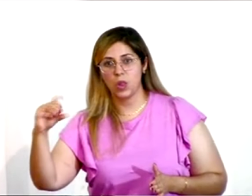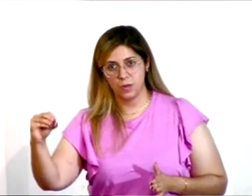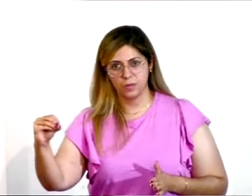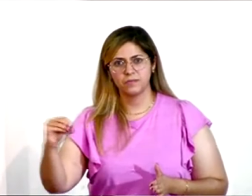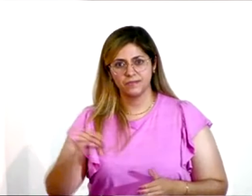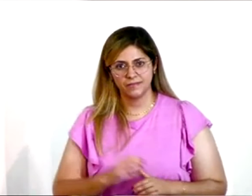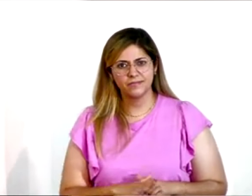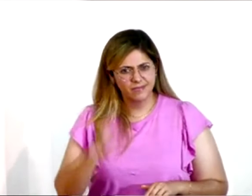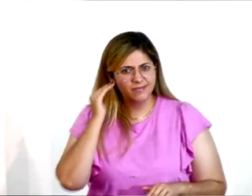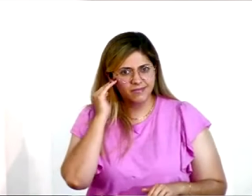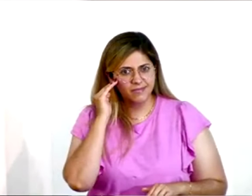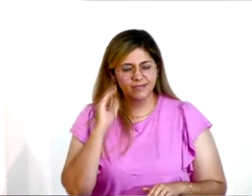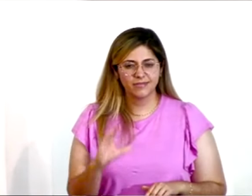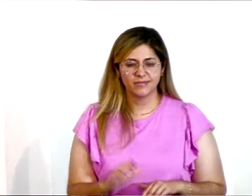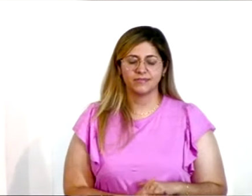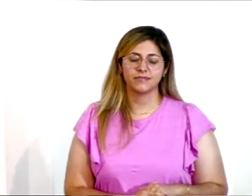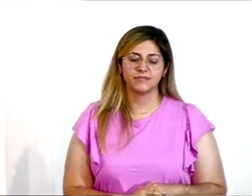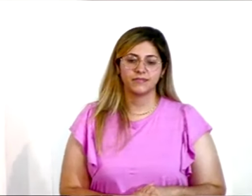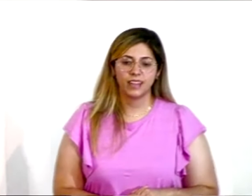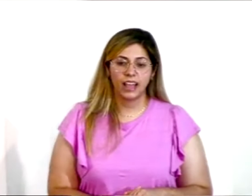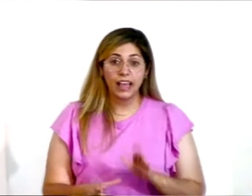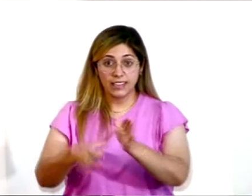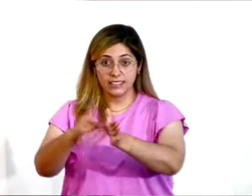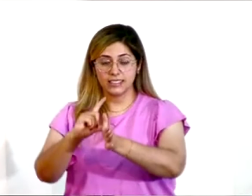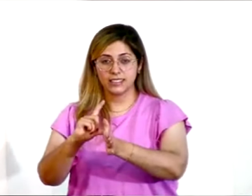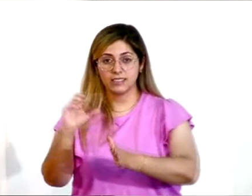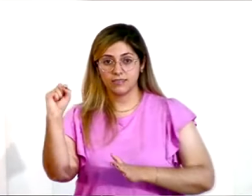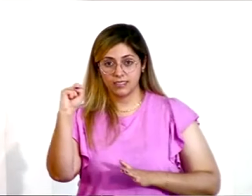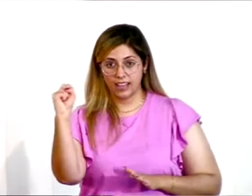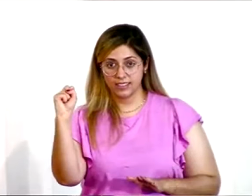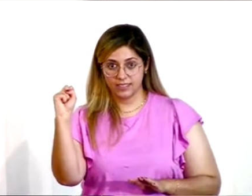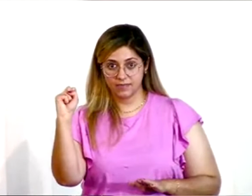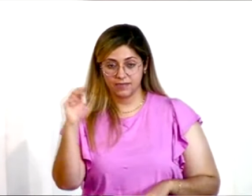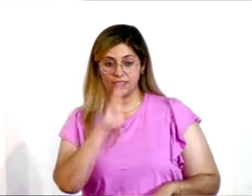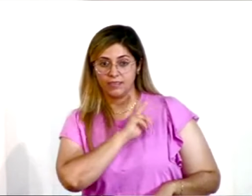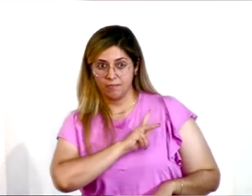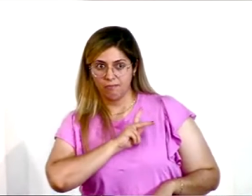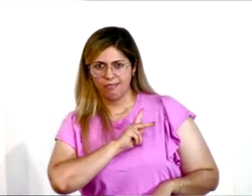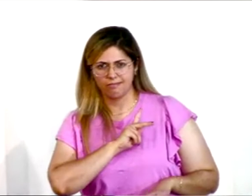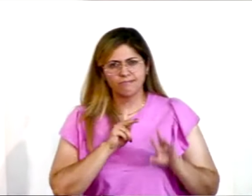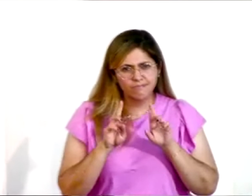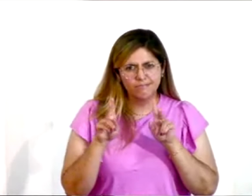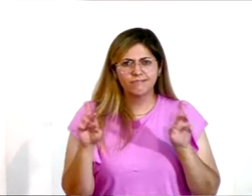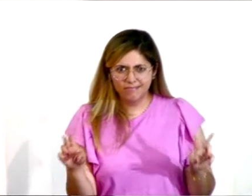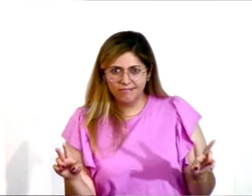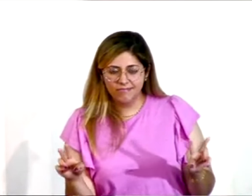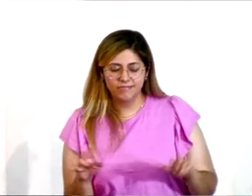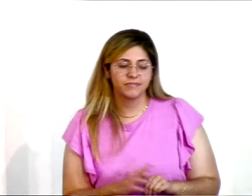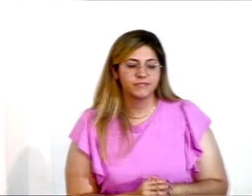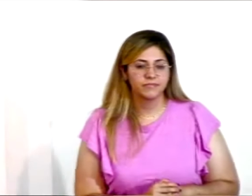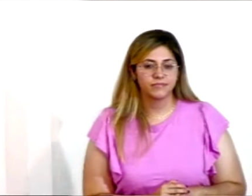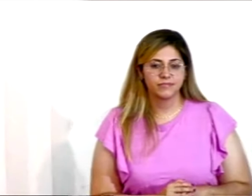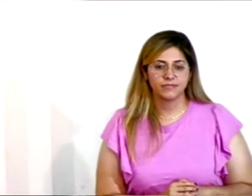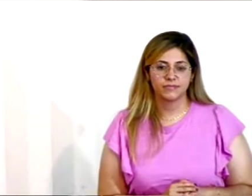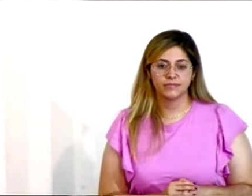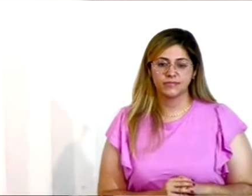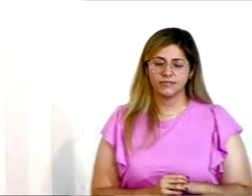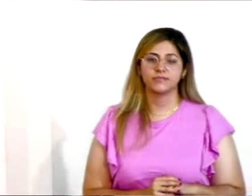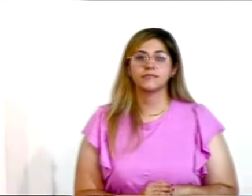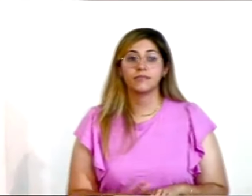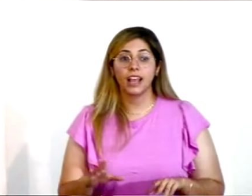de benjamitas, uma tribo, uma das 12 tribos de Israel. E então uma maneira gentil